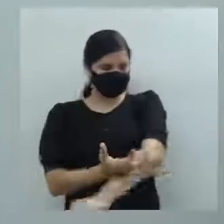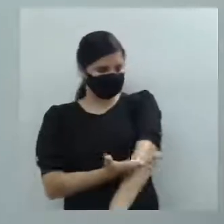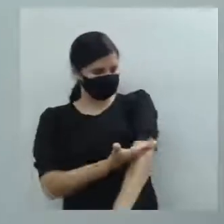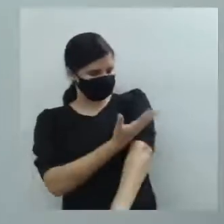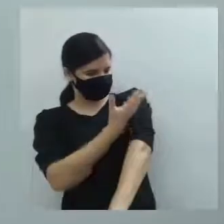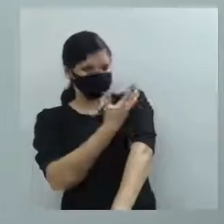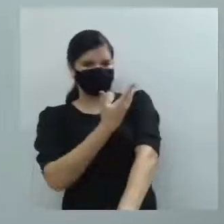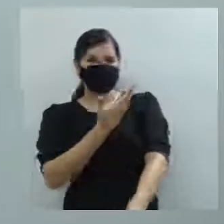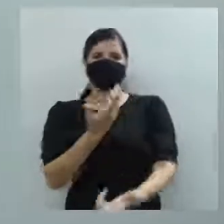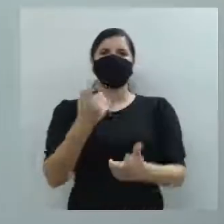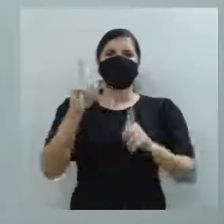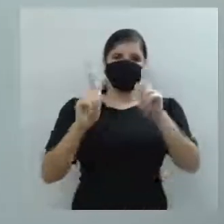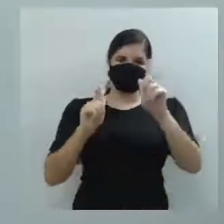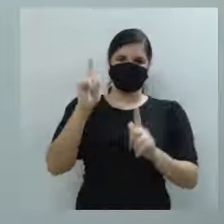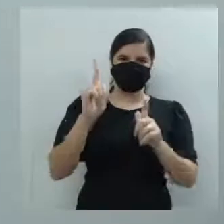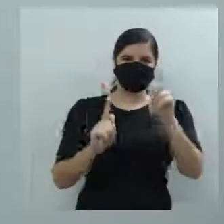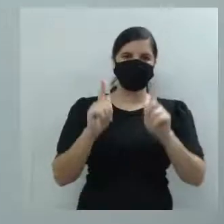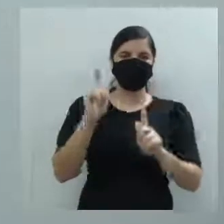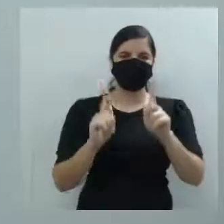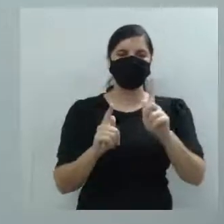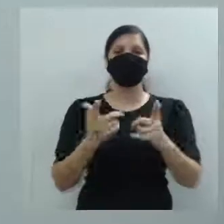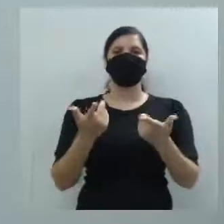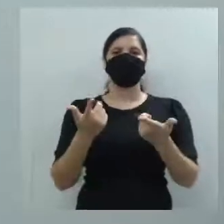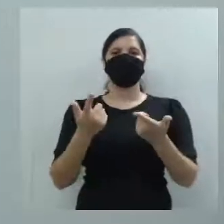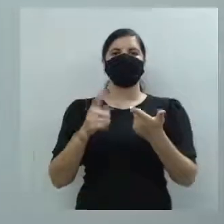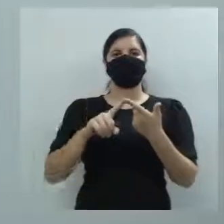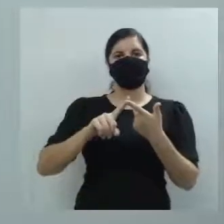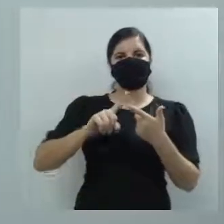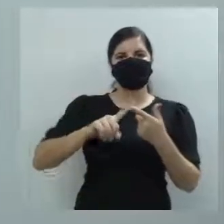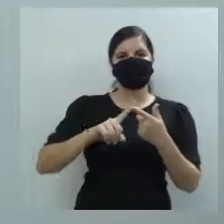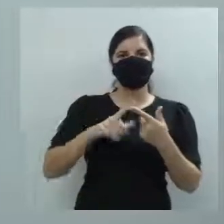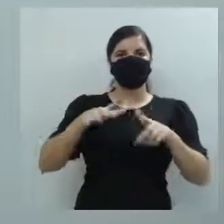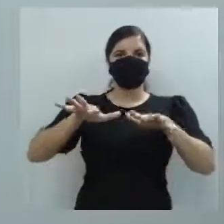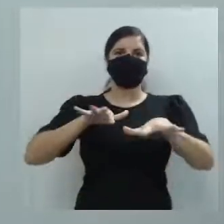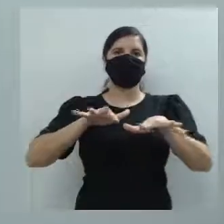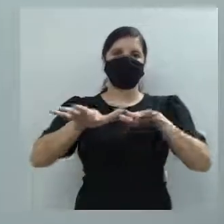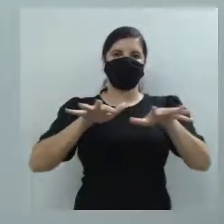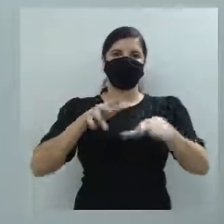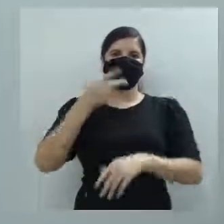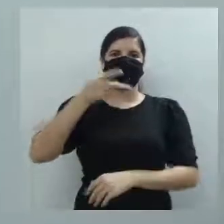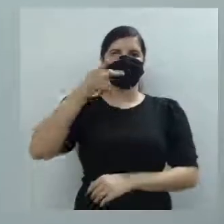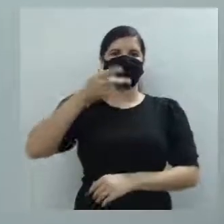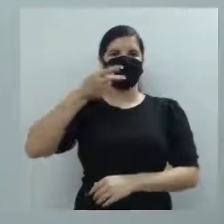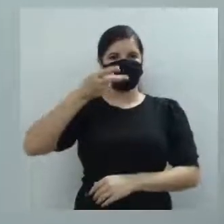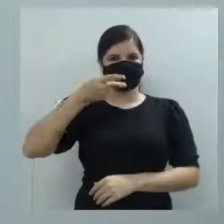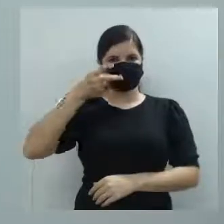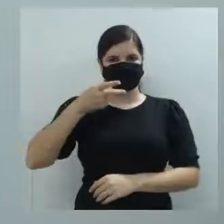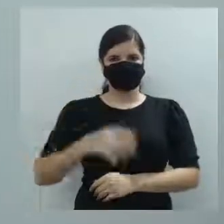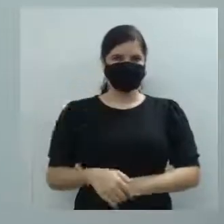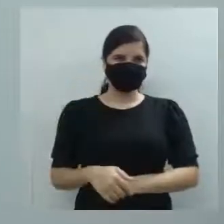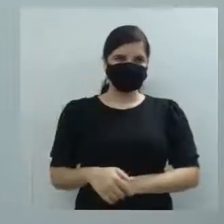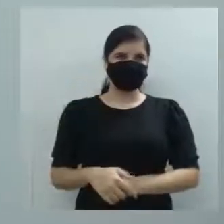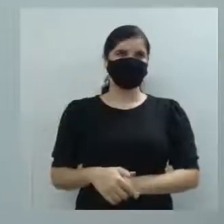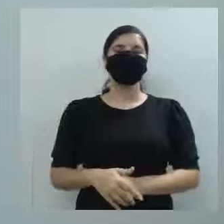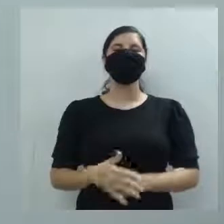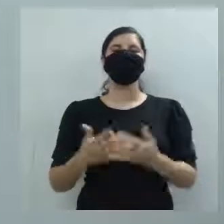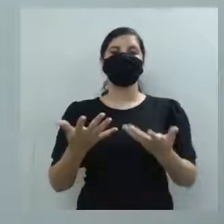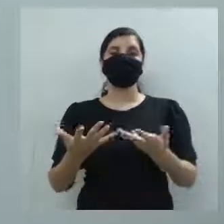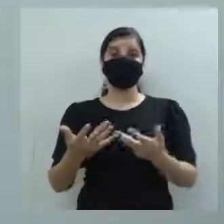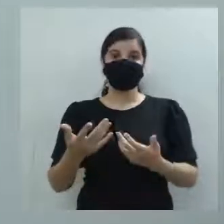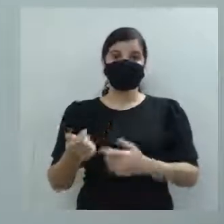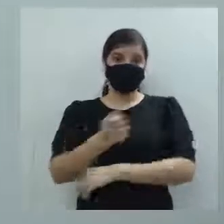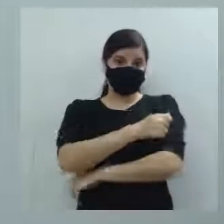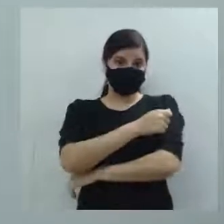seus gestos, quanto também pela própria o ritmo da fala. Como vocês, estudantes do